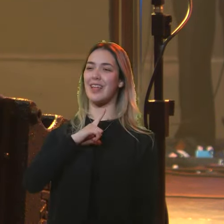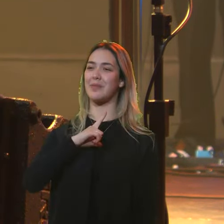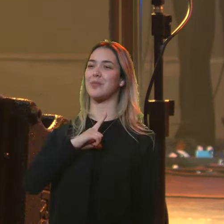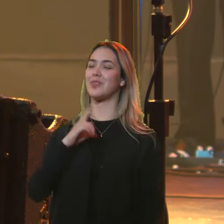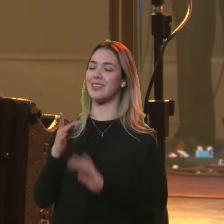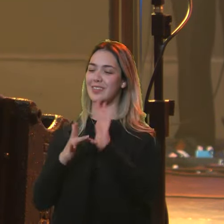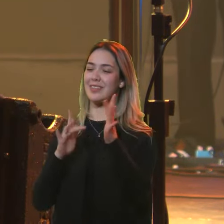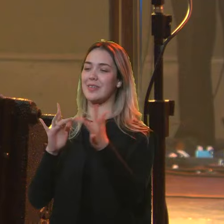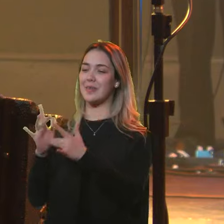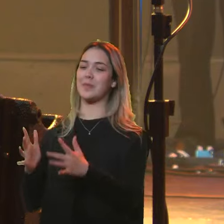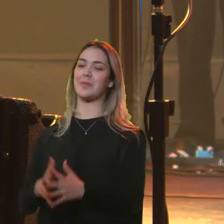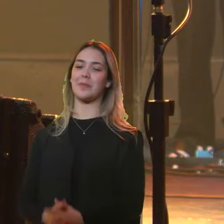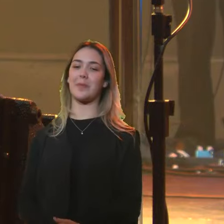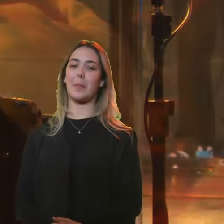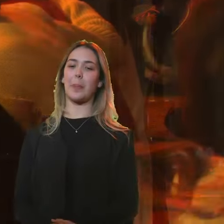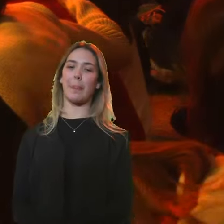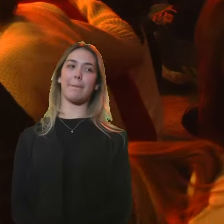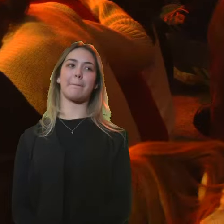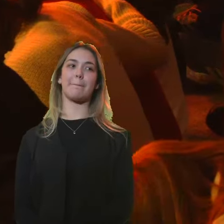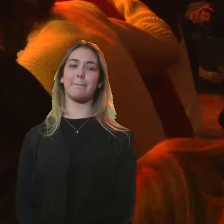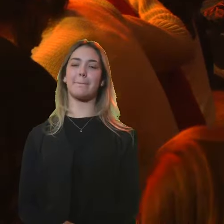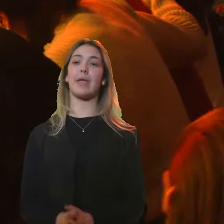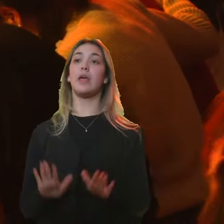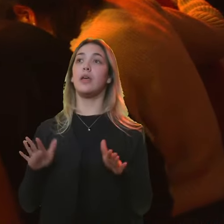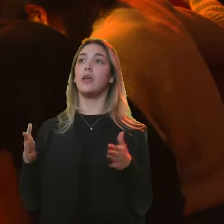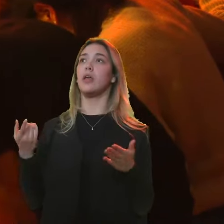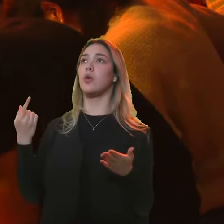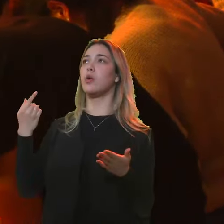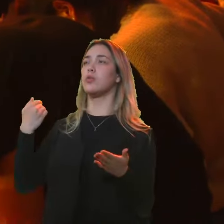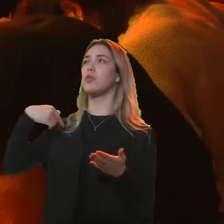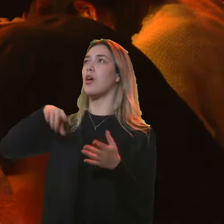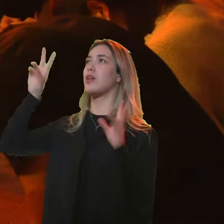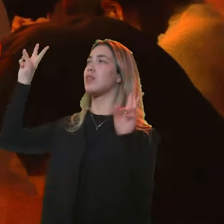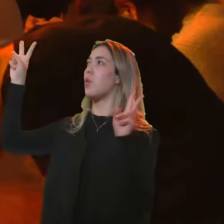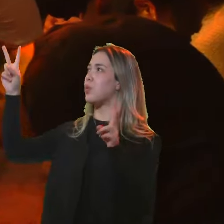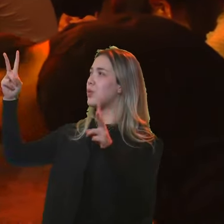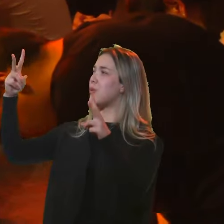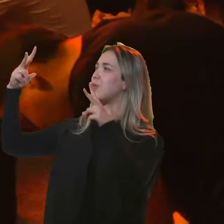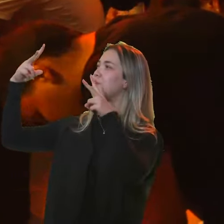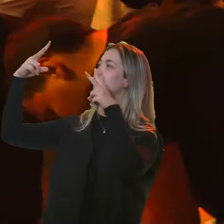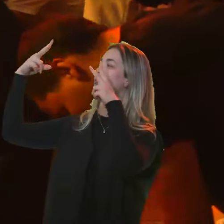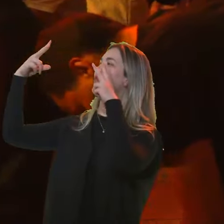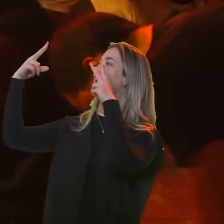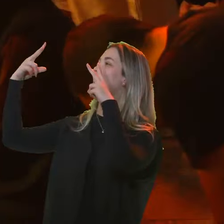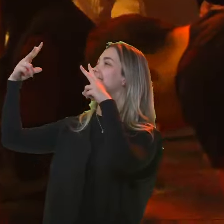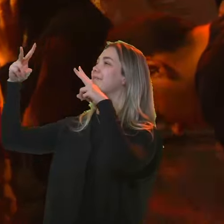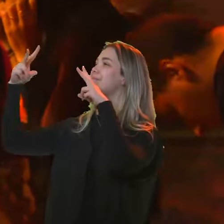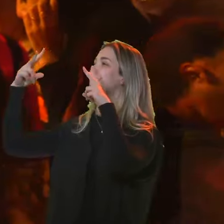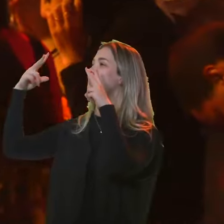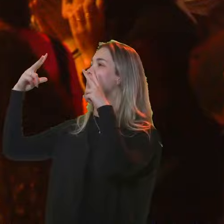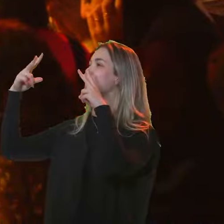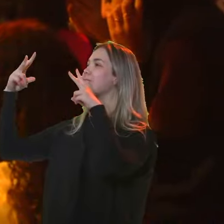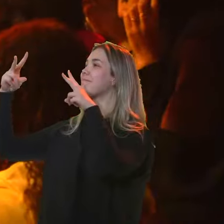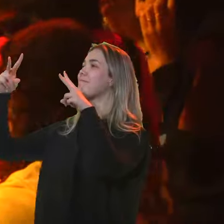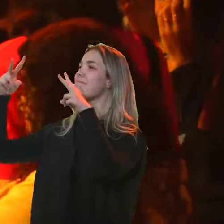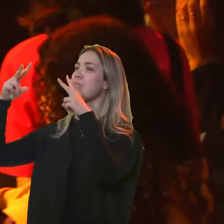Senhor. E uma vez que nós colocamos os nossos olhos em Ti, nada mais